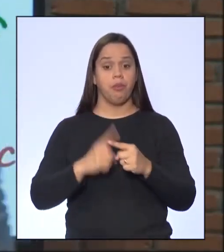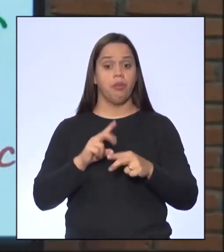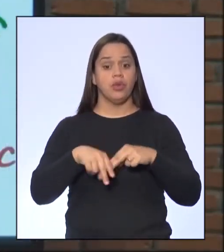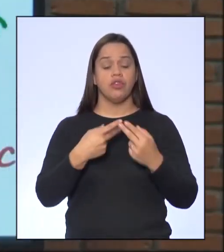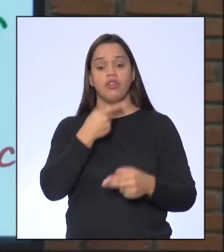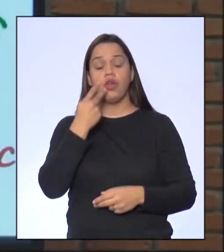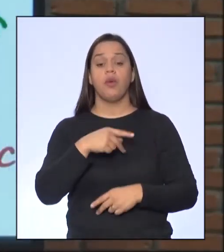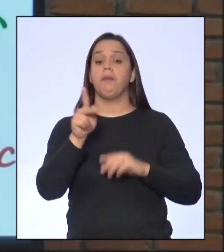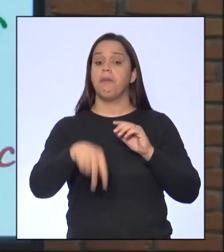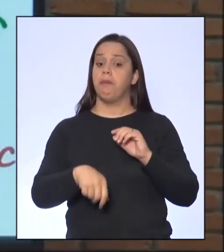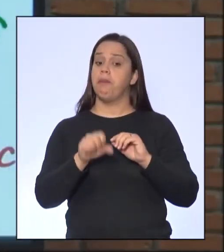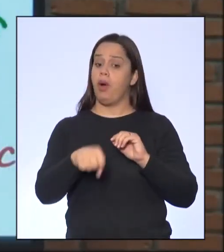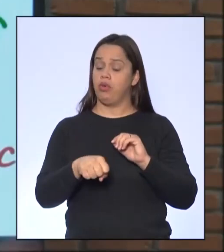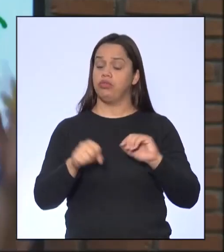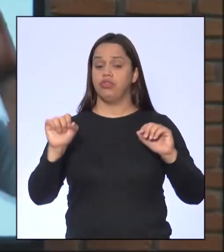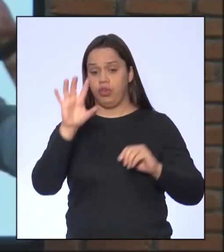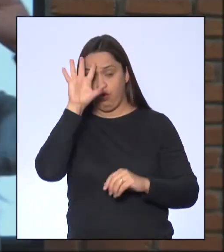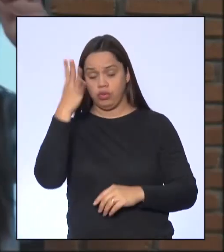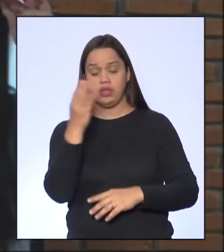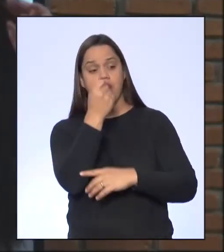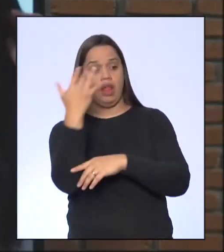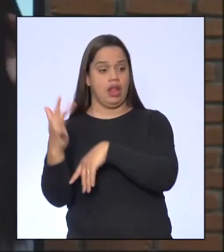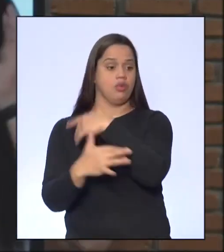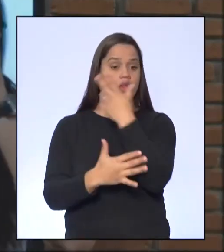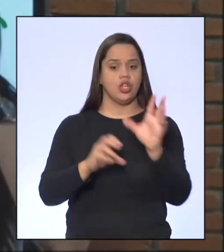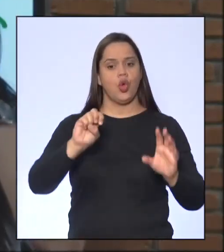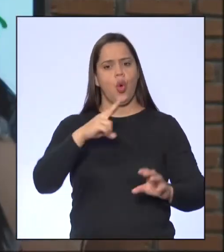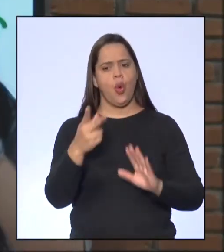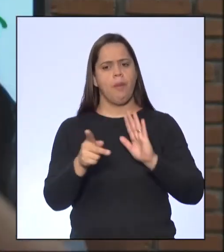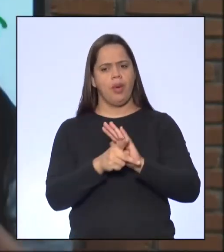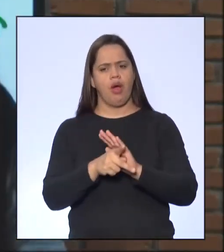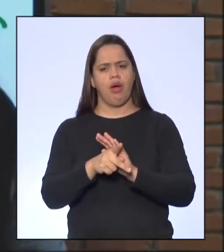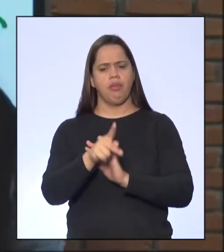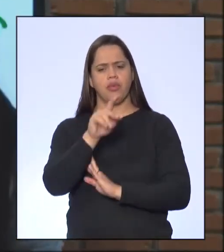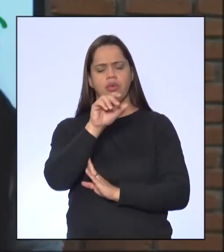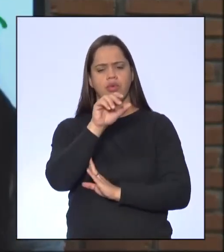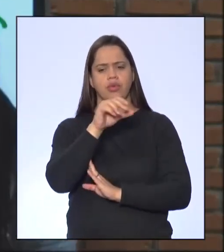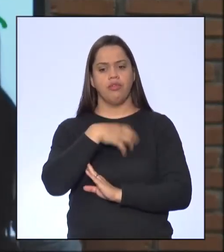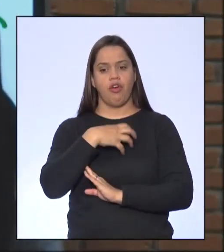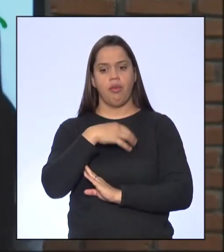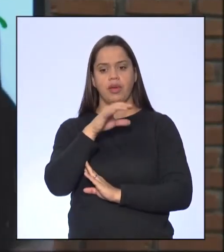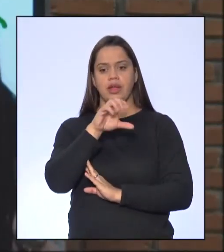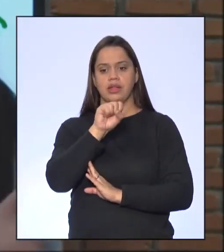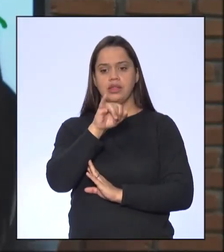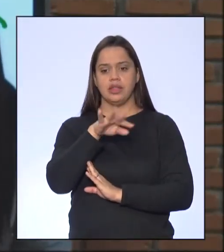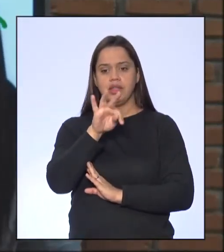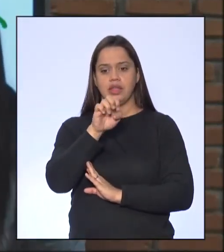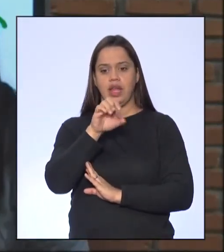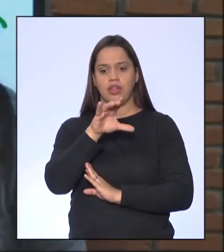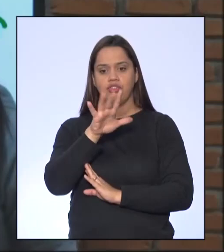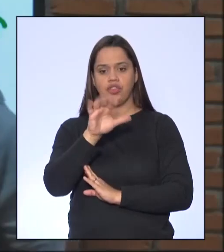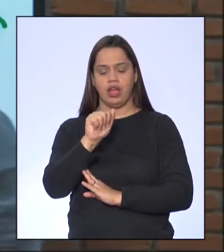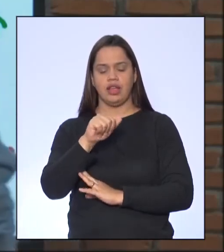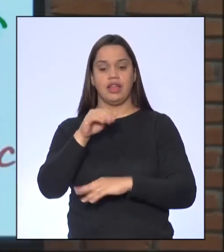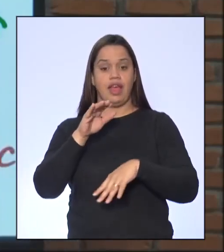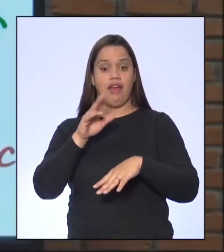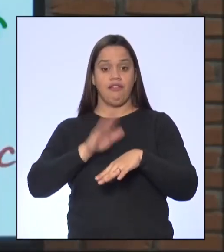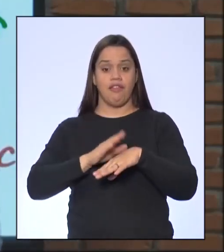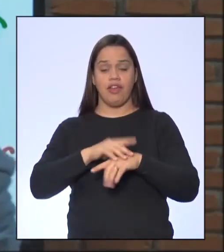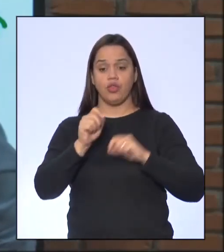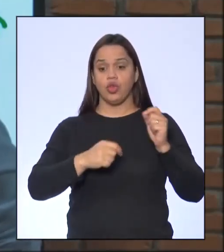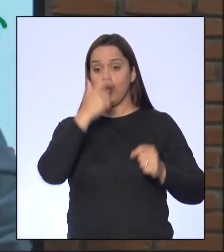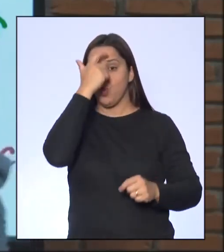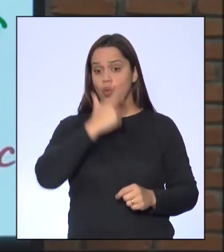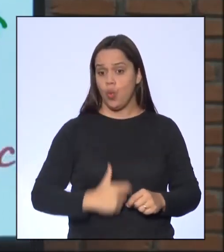na natureza ou também de forma sintética. A forma sintética é aquela realizada pelo homem. Então, quando falar, isso aqui foi de uma